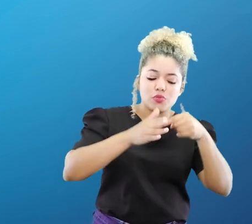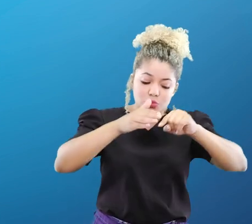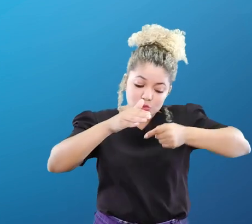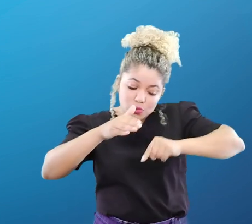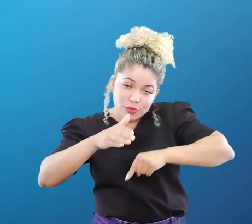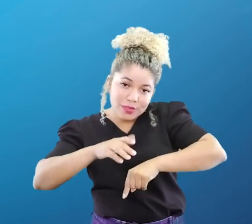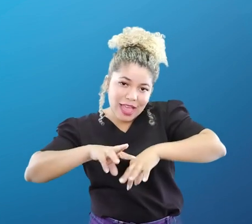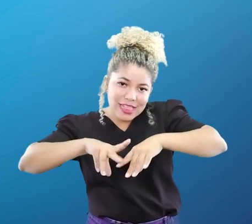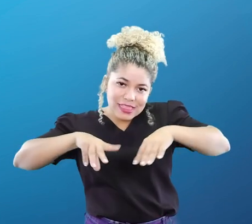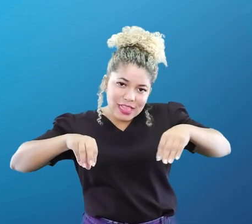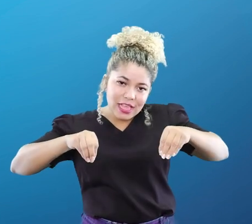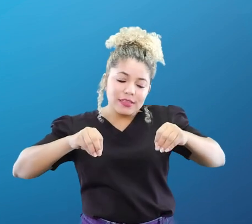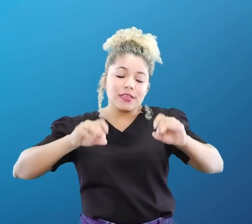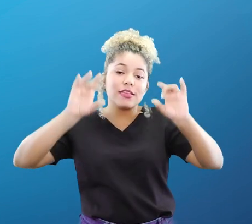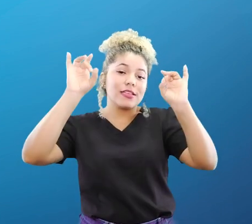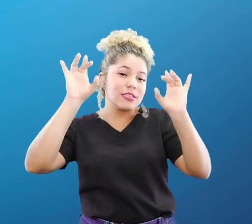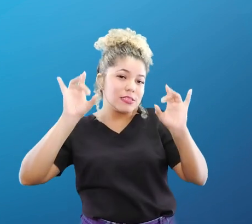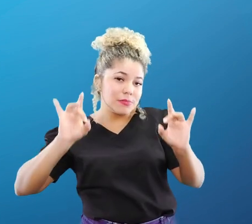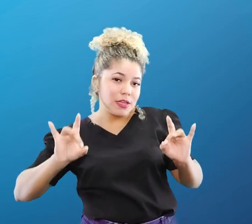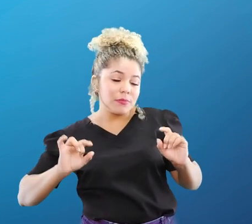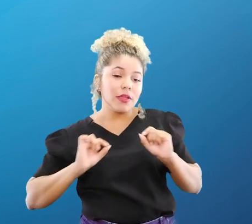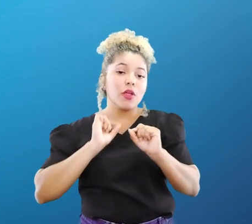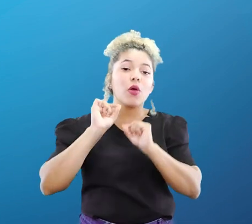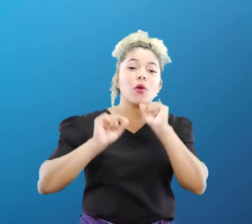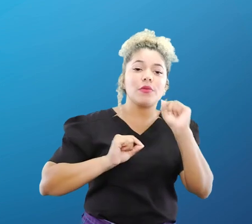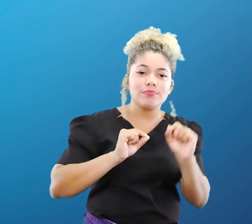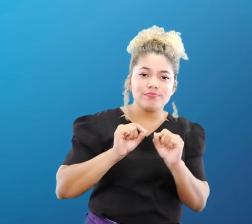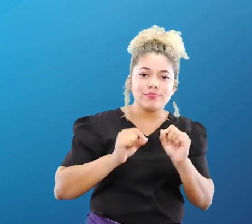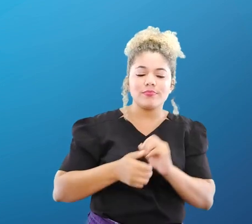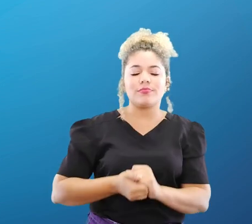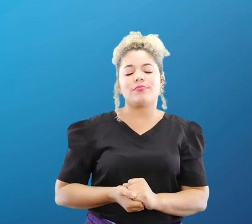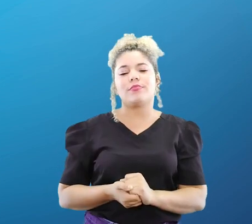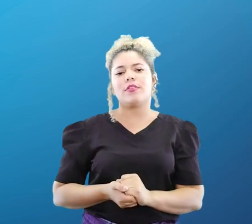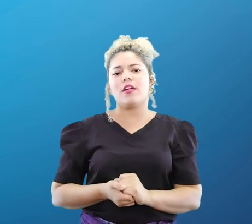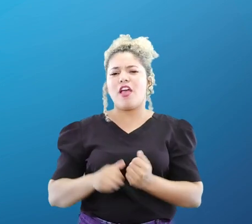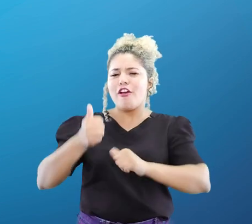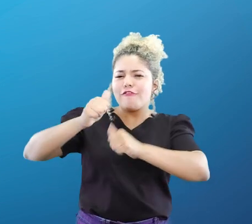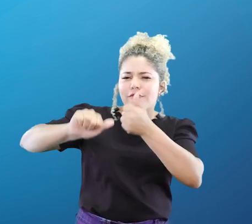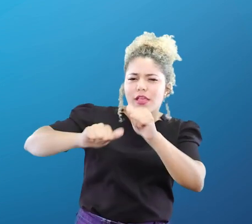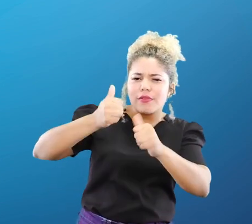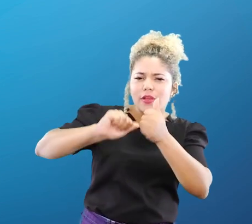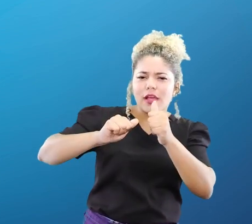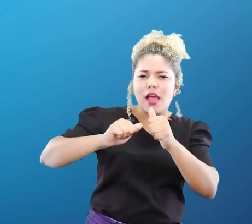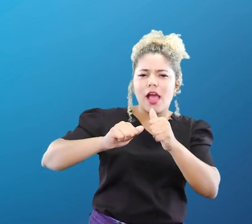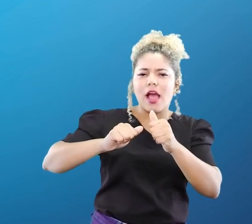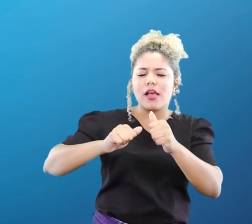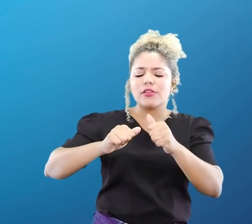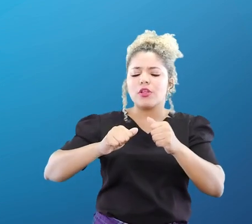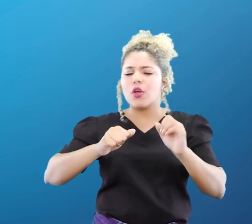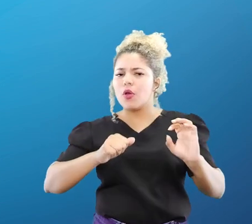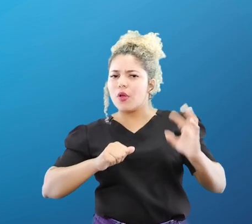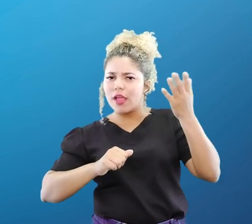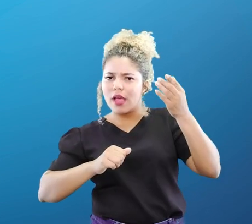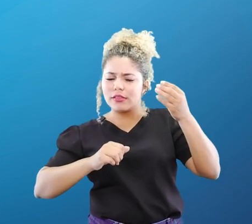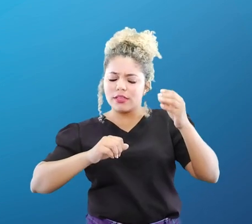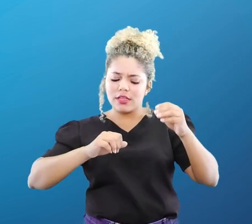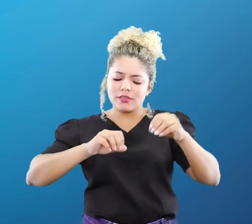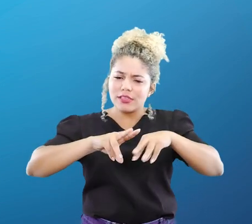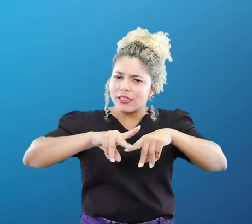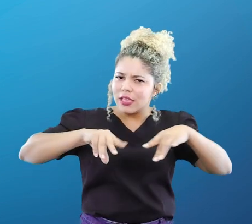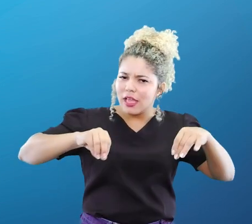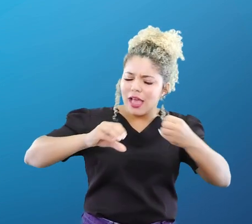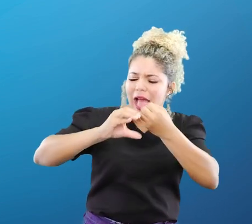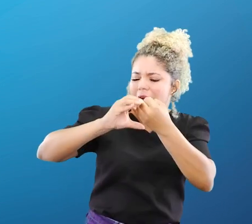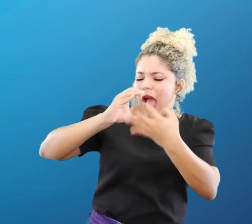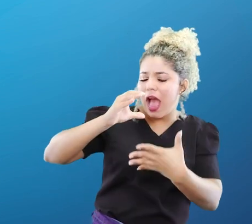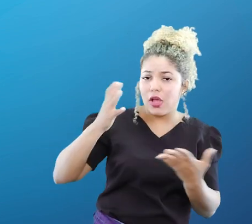da Terra, especialmente a partir da verificação da alta densidade dos materiais que compõem a crosta terrestre,